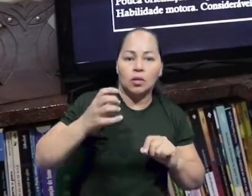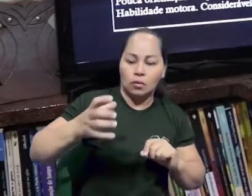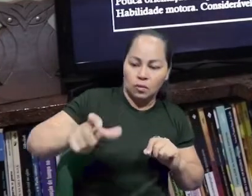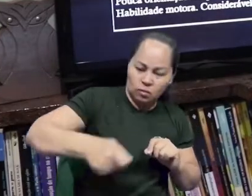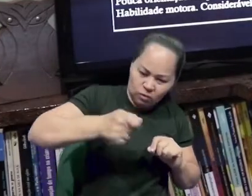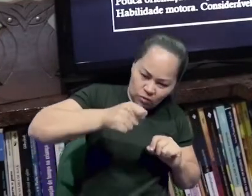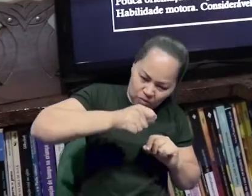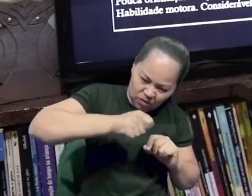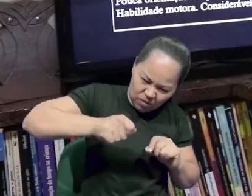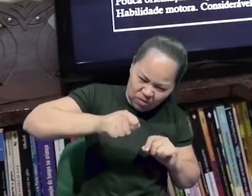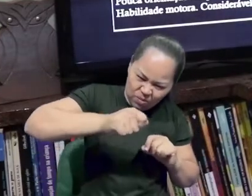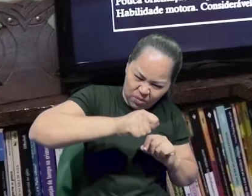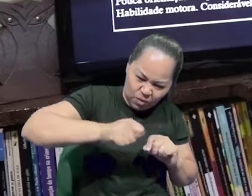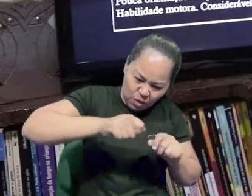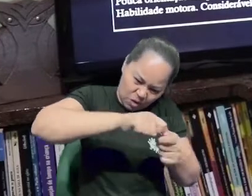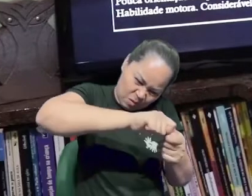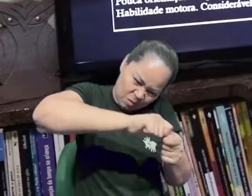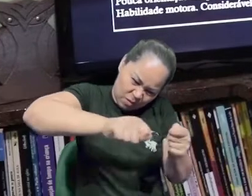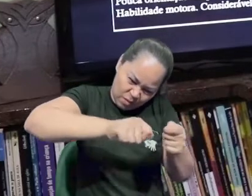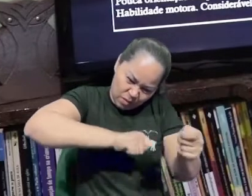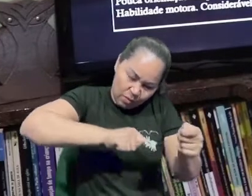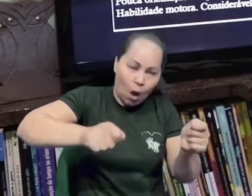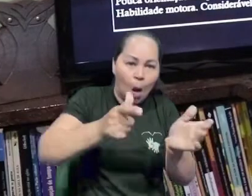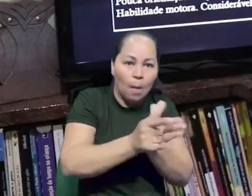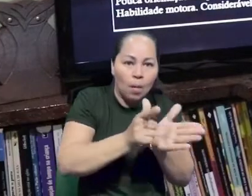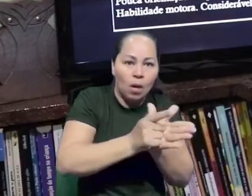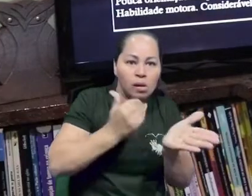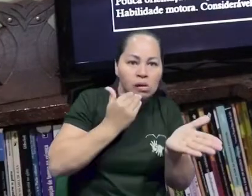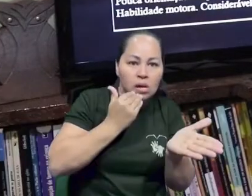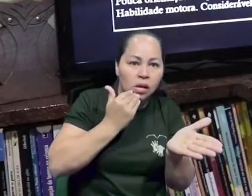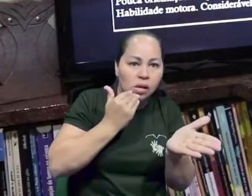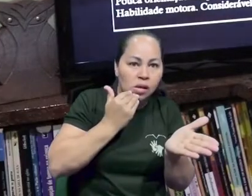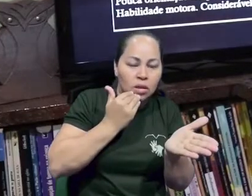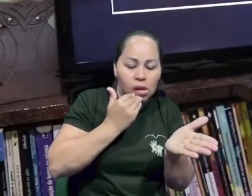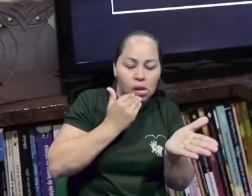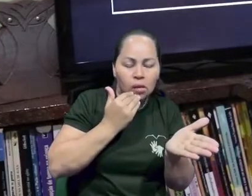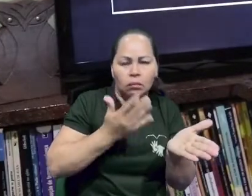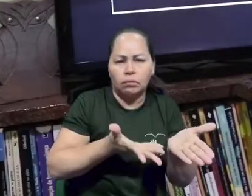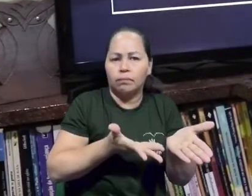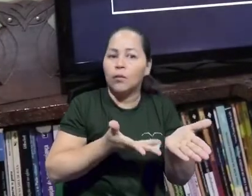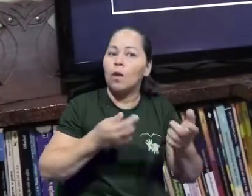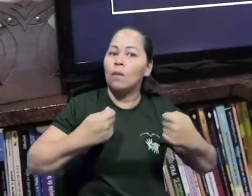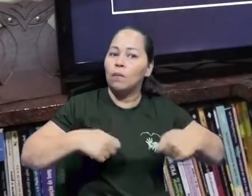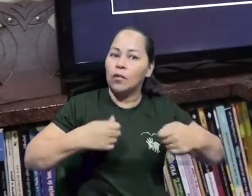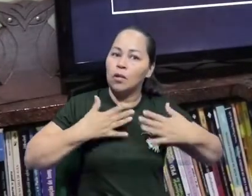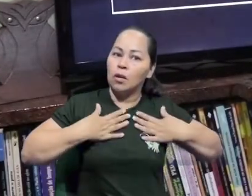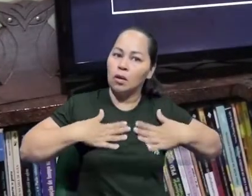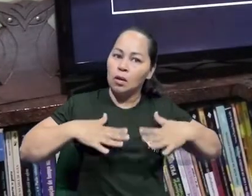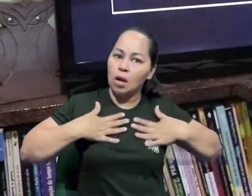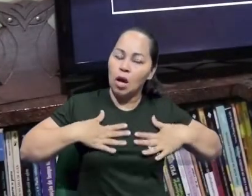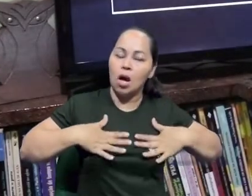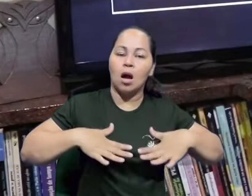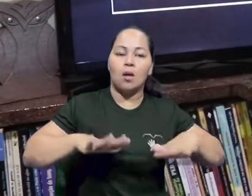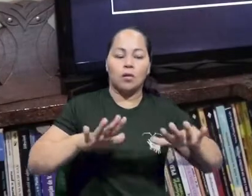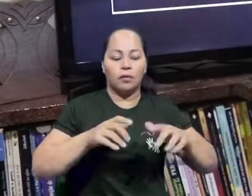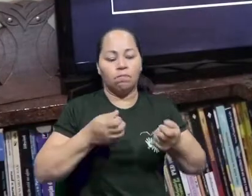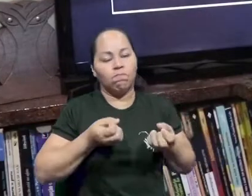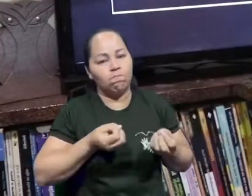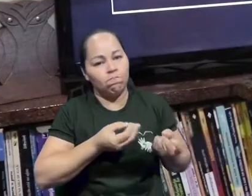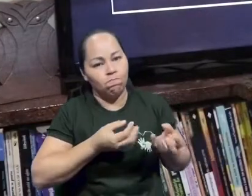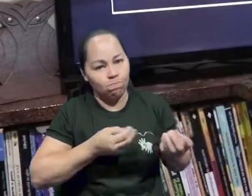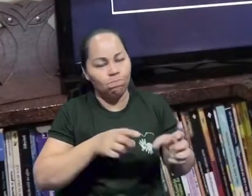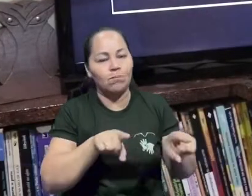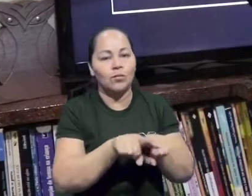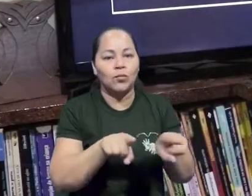forte do lápis. Então ele segura, quase rasga a folha algumas vezes, né? Então precisa ser trabalhada essa habilidade motora.